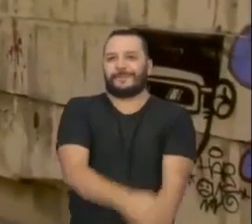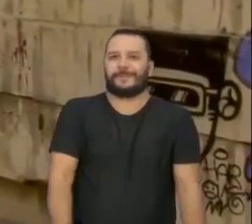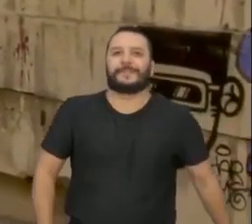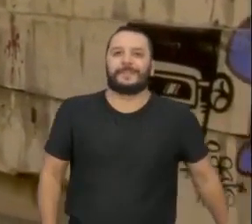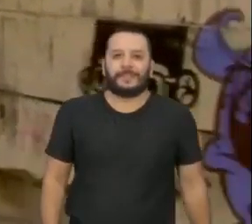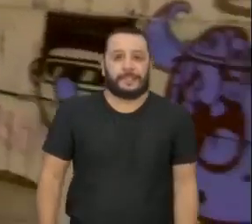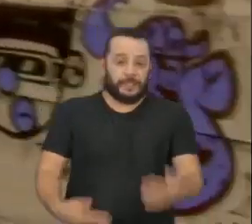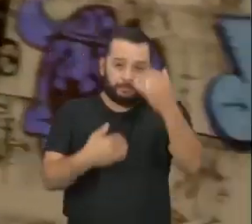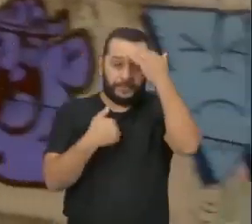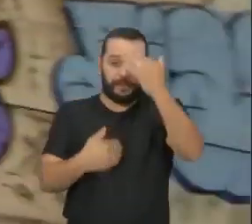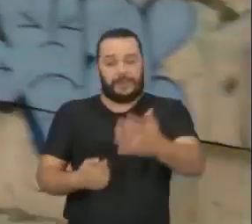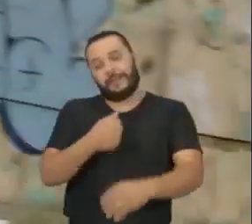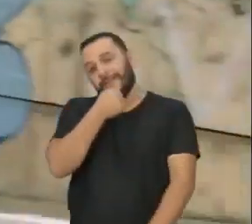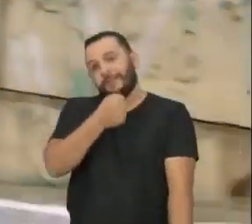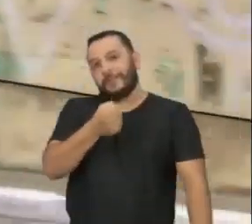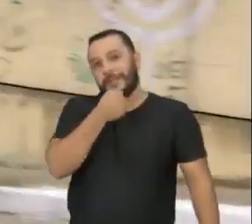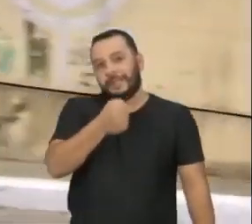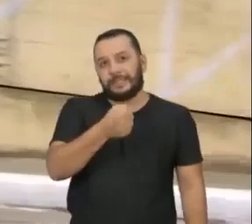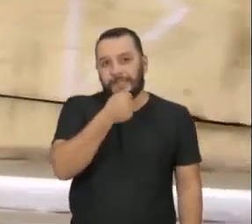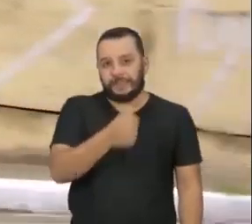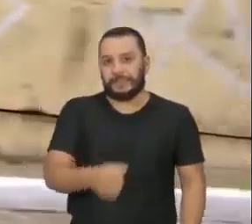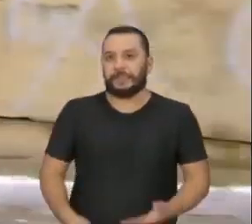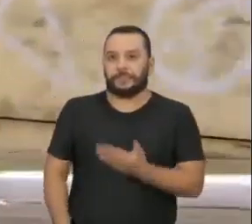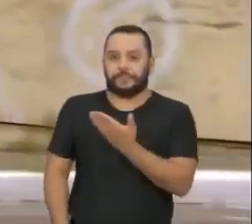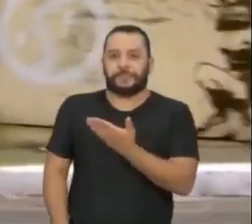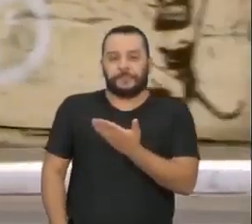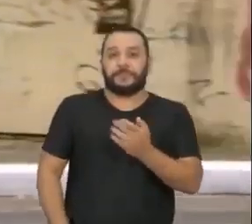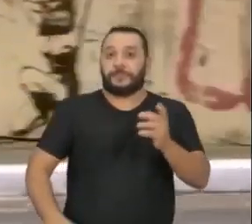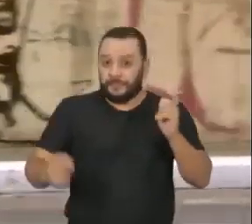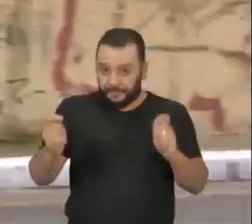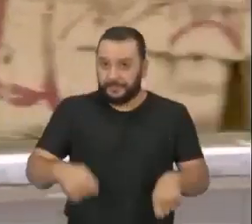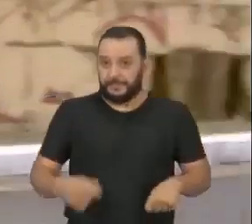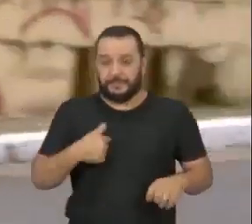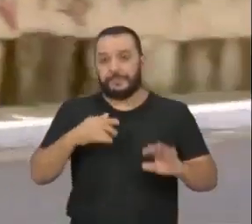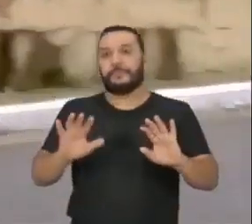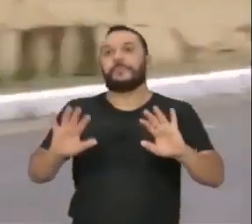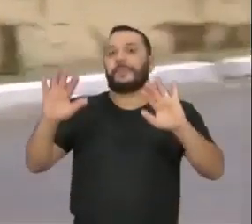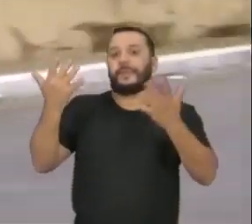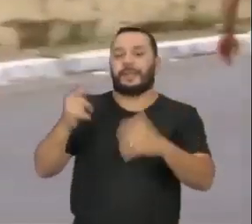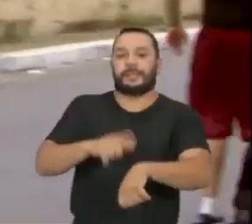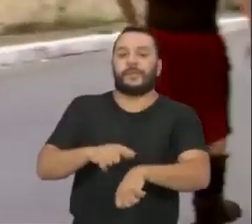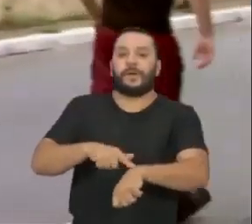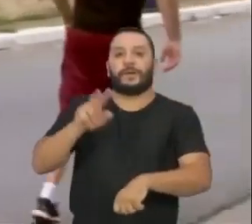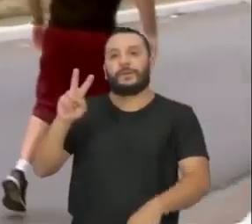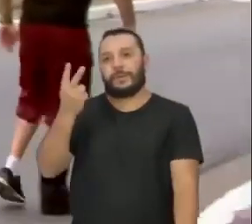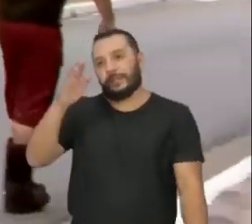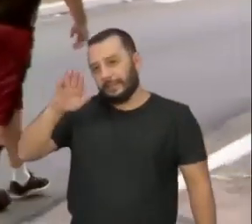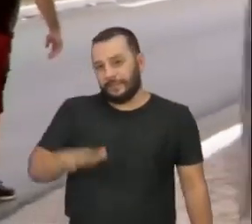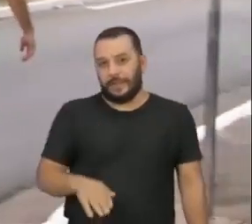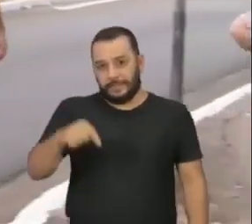Ok, obrigada pela entrevista. Então, olha só, dá para participar dessa folia a partir das 2 da tarde